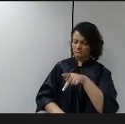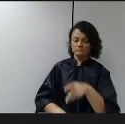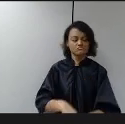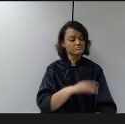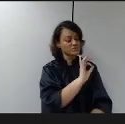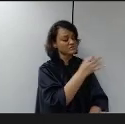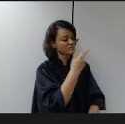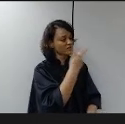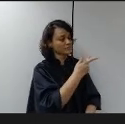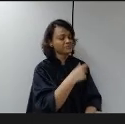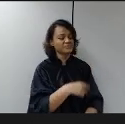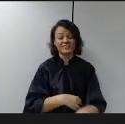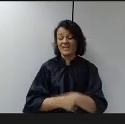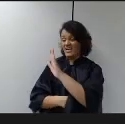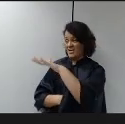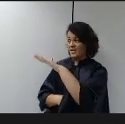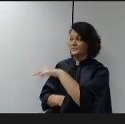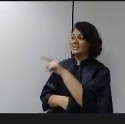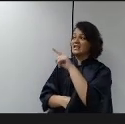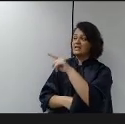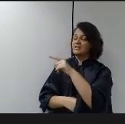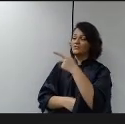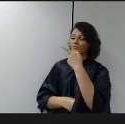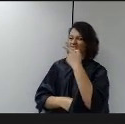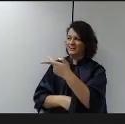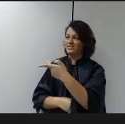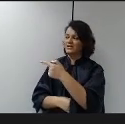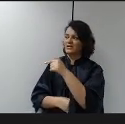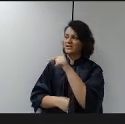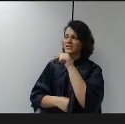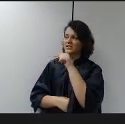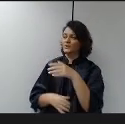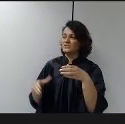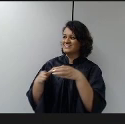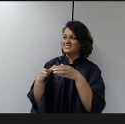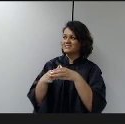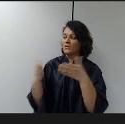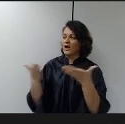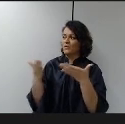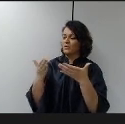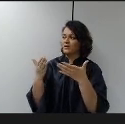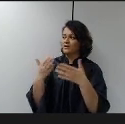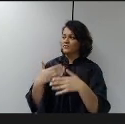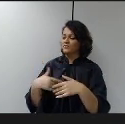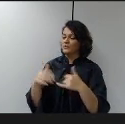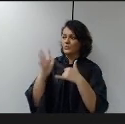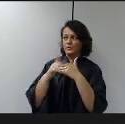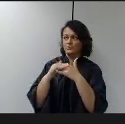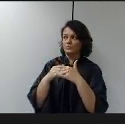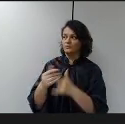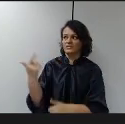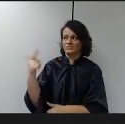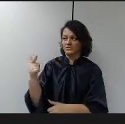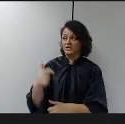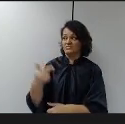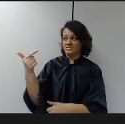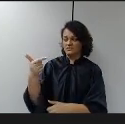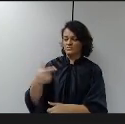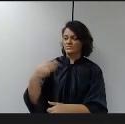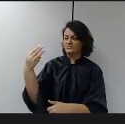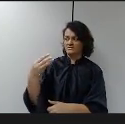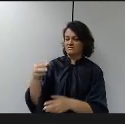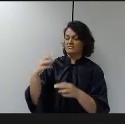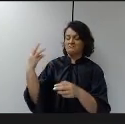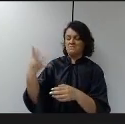a informação para o senhor que a nossa sessão não está sendo transmitida pelo YouTube, nem a segunda, nem a quarta, nem a sexta, a informação